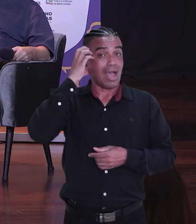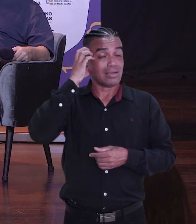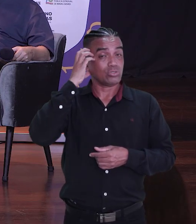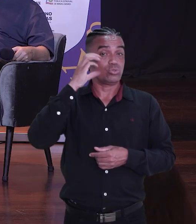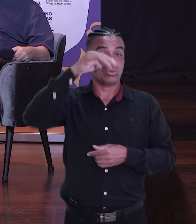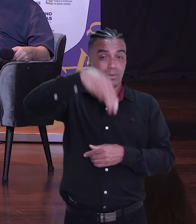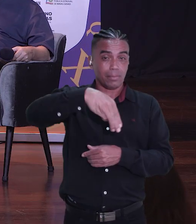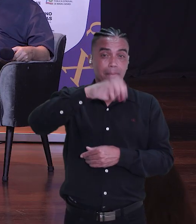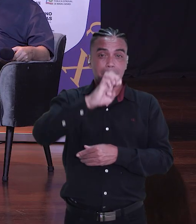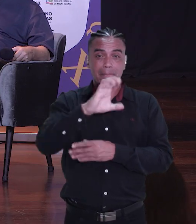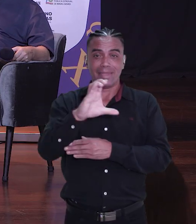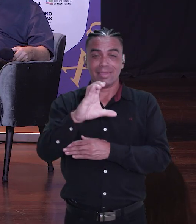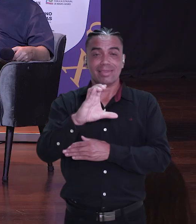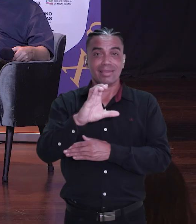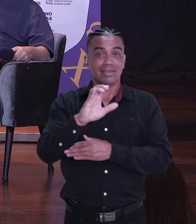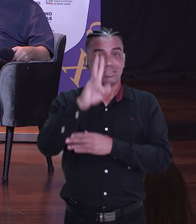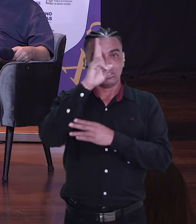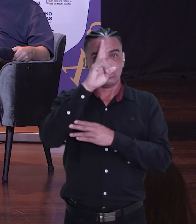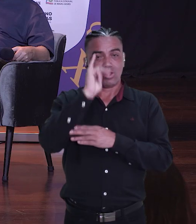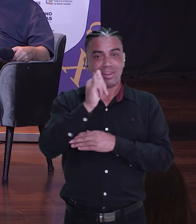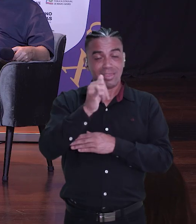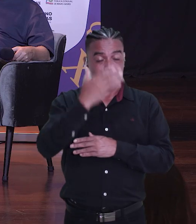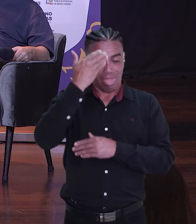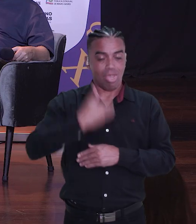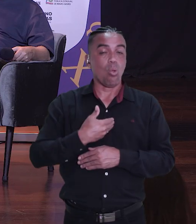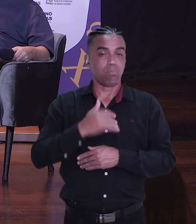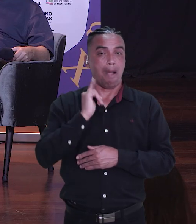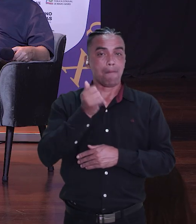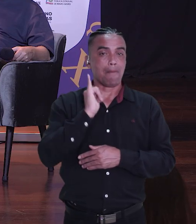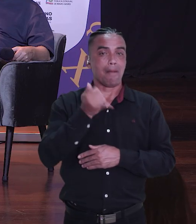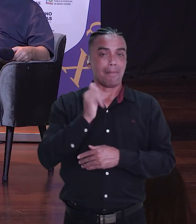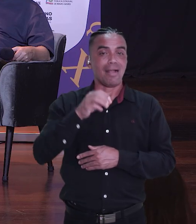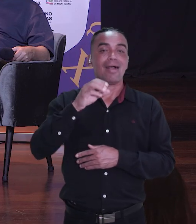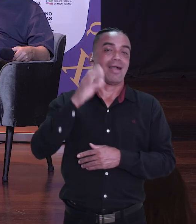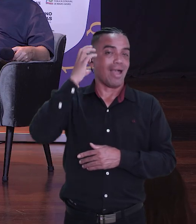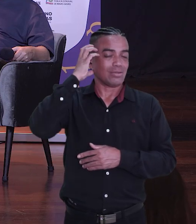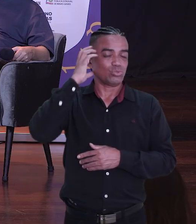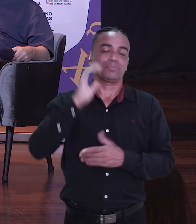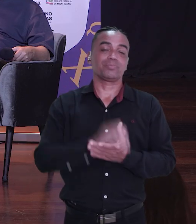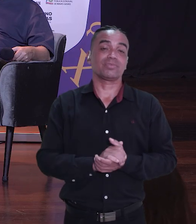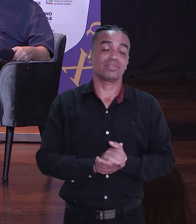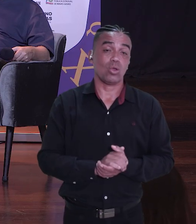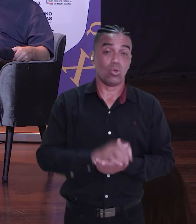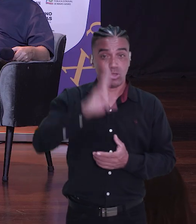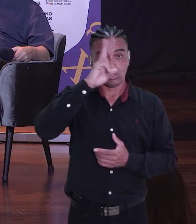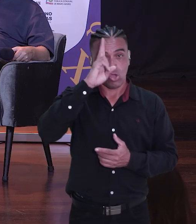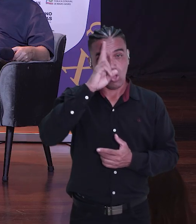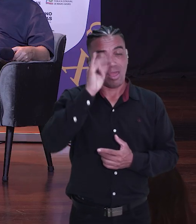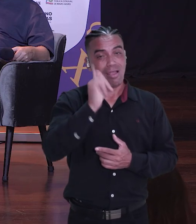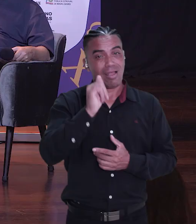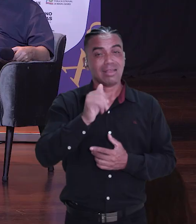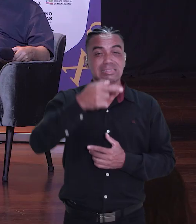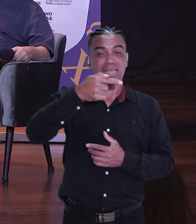MEC. Na Rádio MEC está tendo contos mínimos narrados por mim agora. Os contos mínimos eu